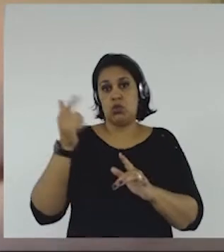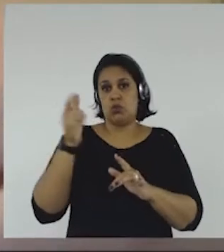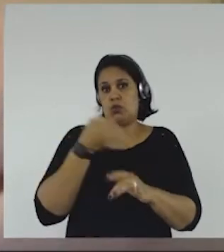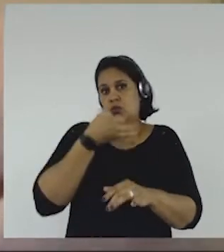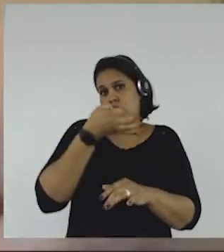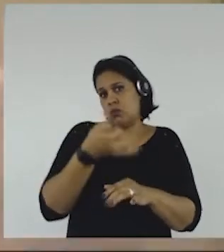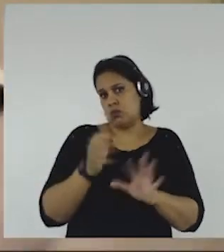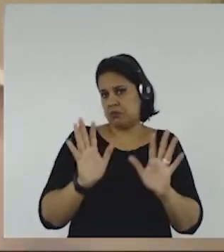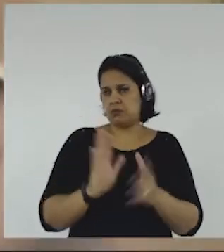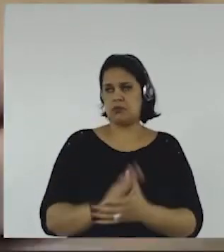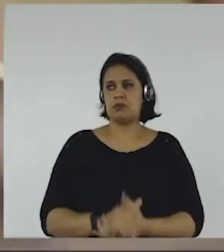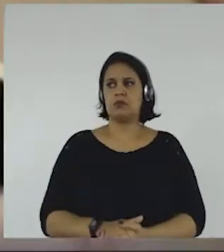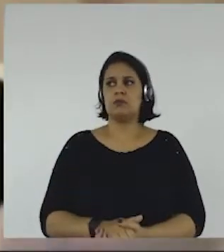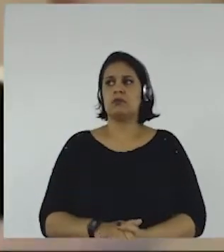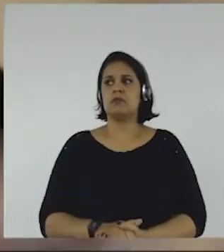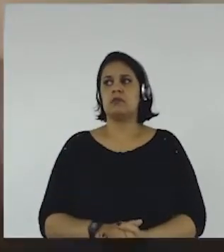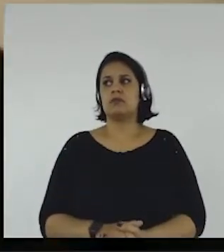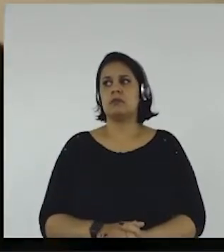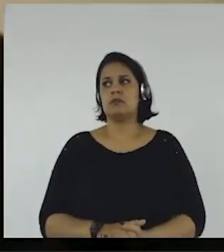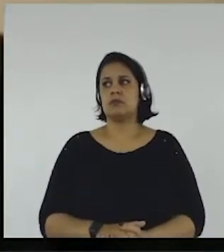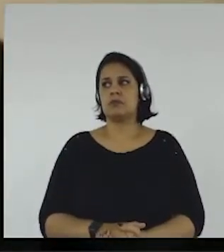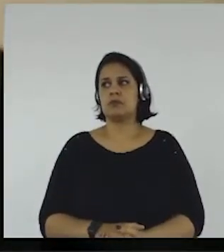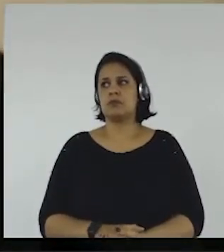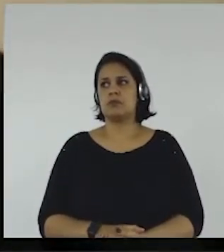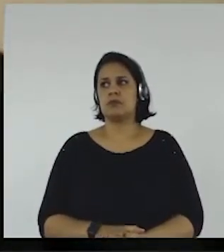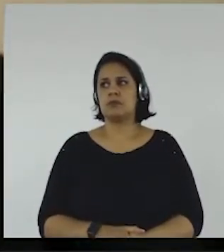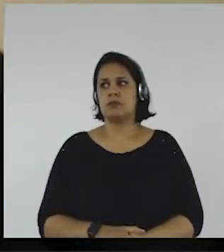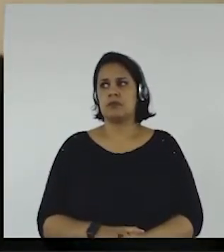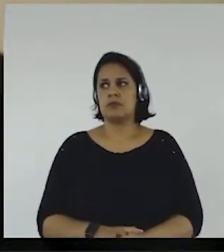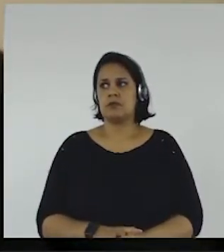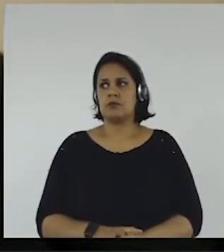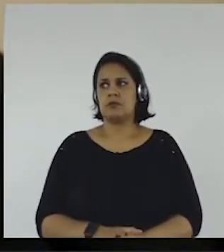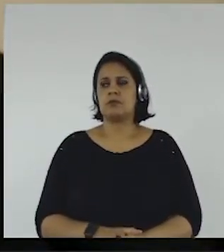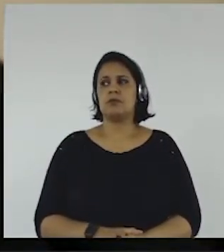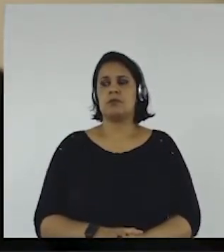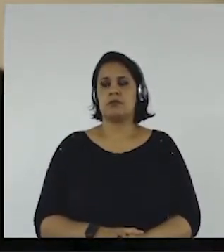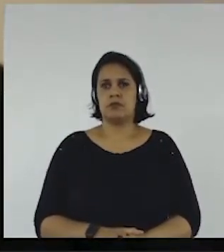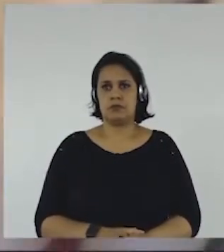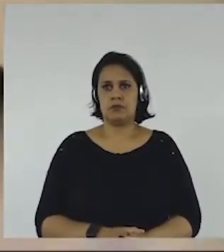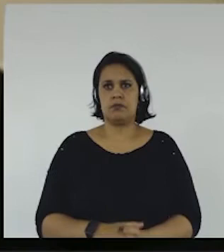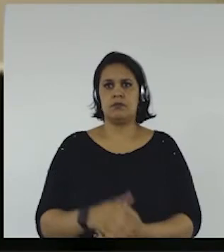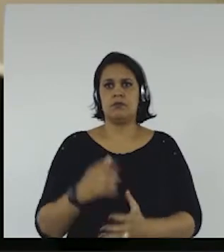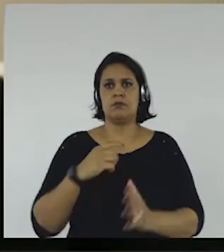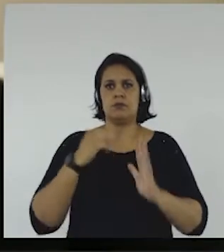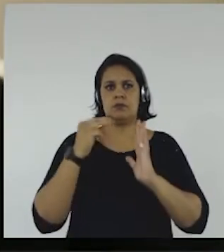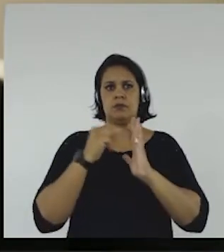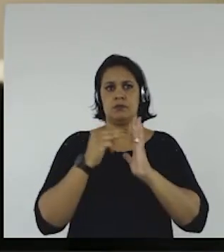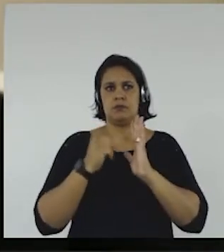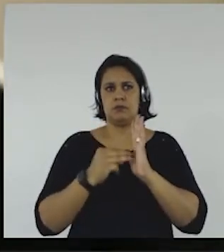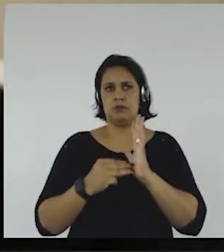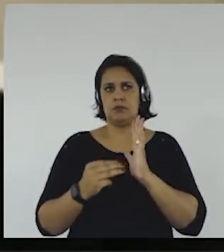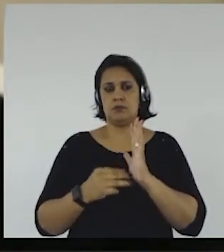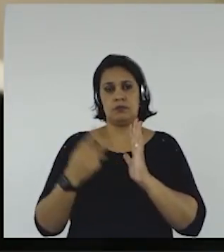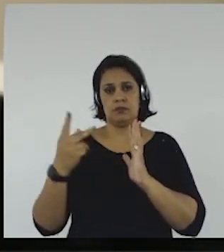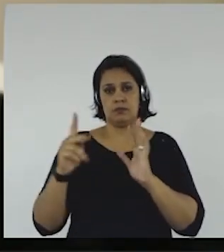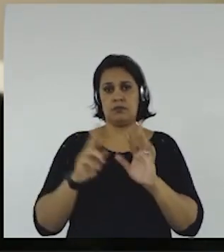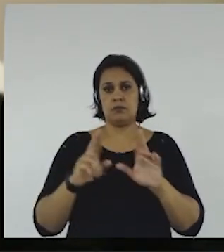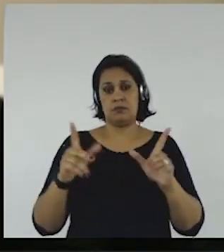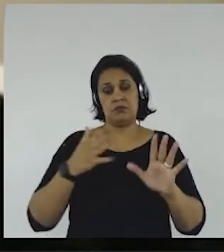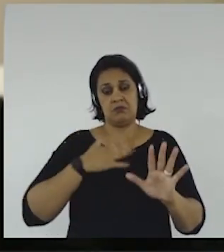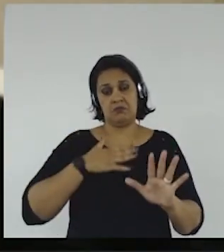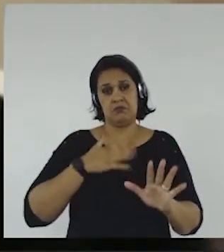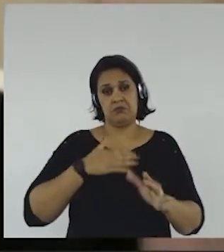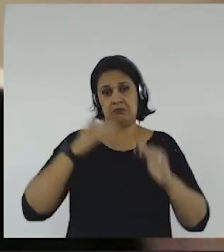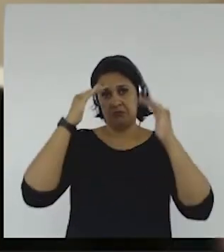aspectos de que seriam a metodologia a ser usada pelo direito civil no século XXI. Eu sigo essa